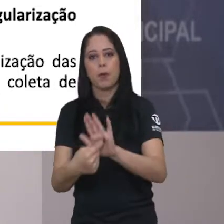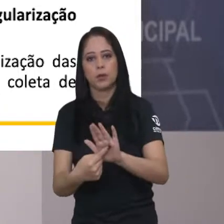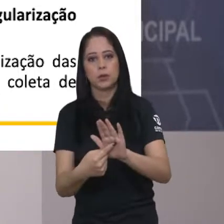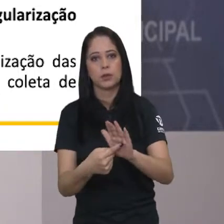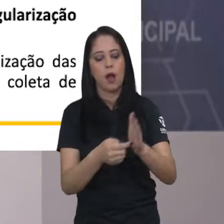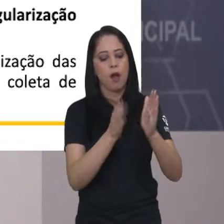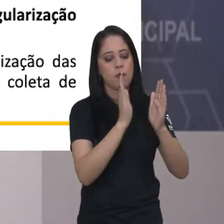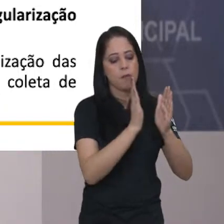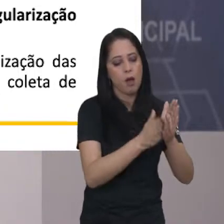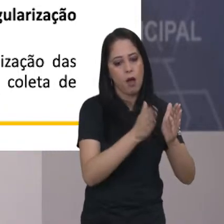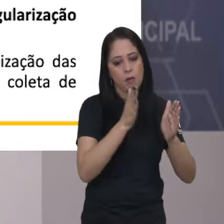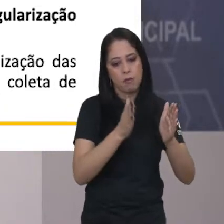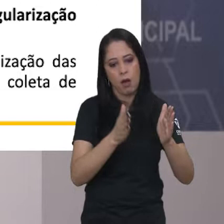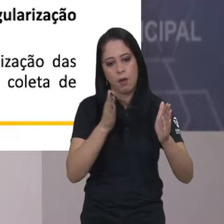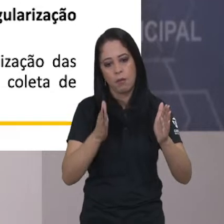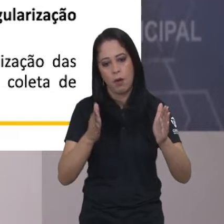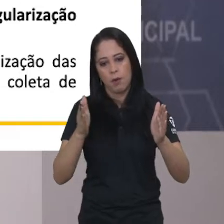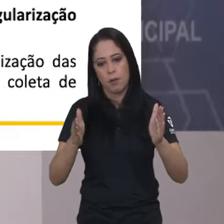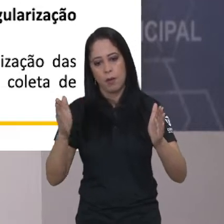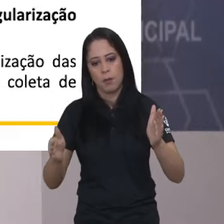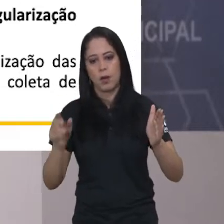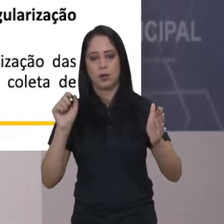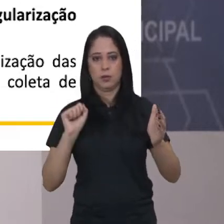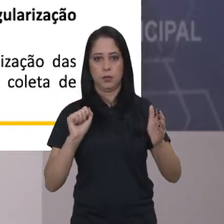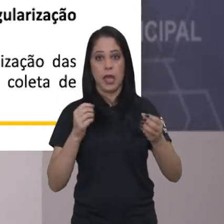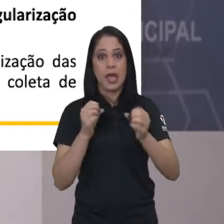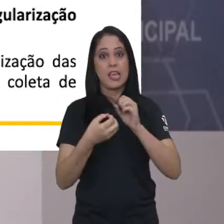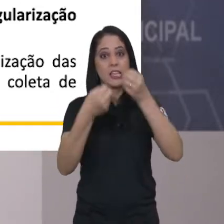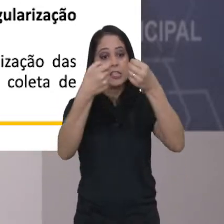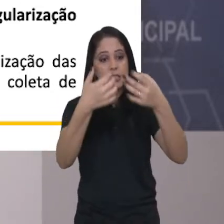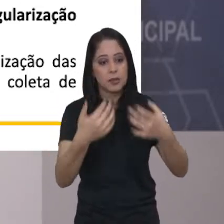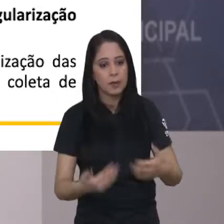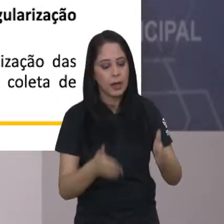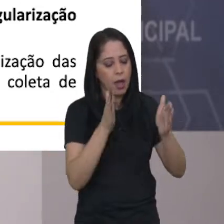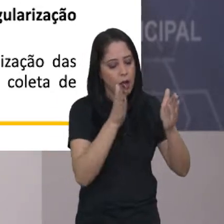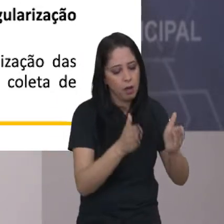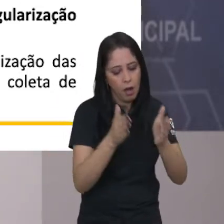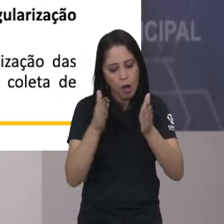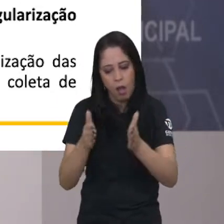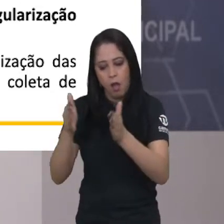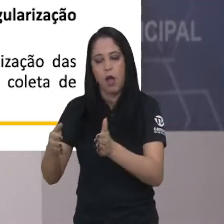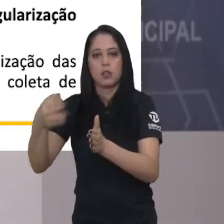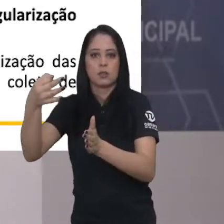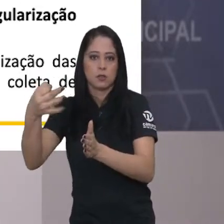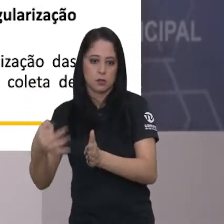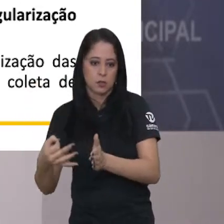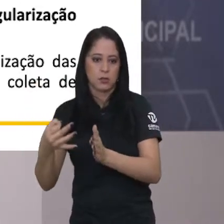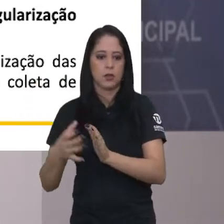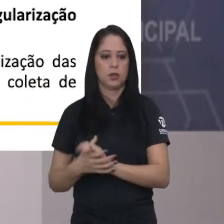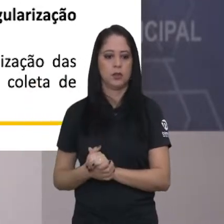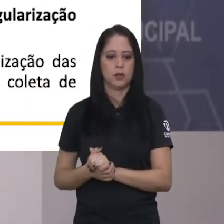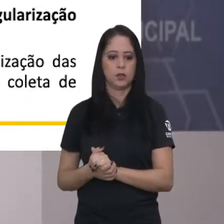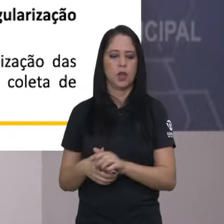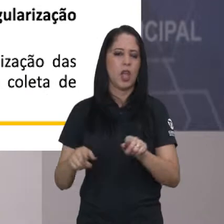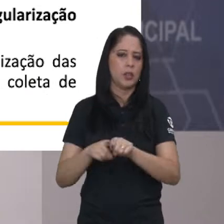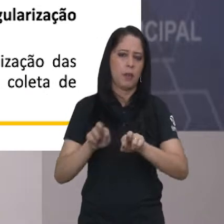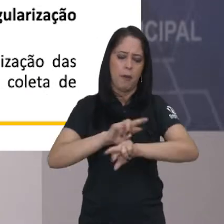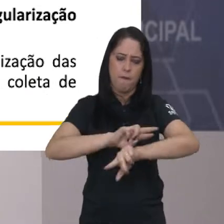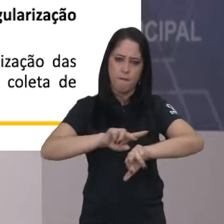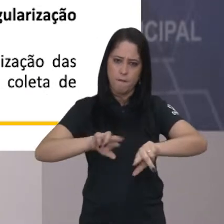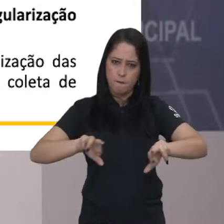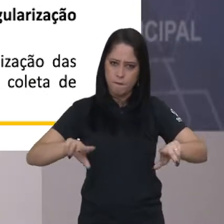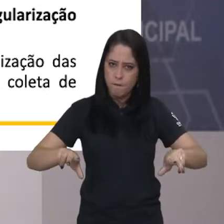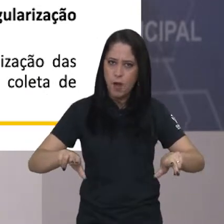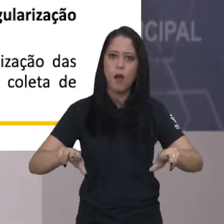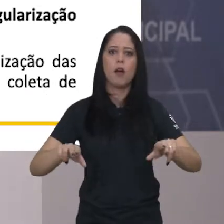da regularização dos núcleos urbanos informais, contendo a identificação das etapas, dos processos em que se encontra cada núcleo. E outras